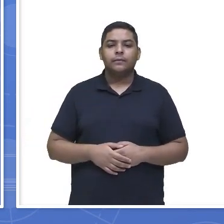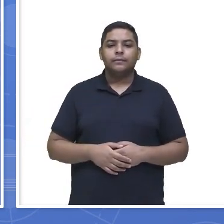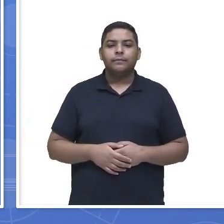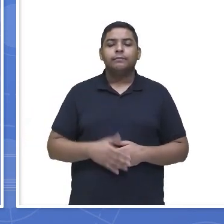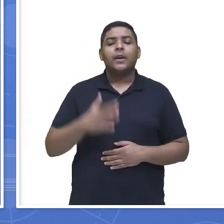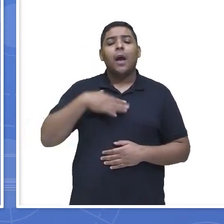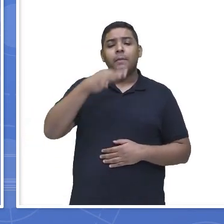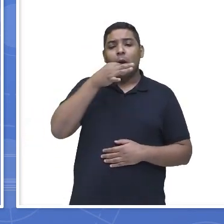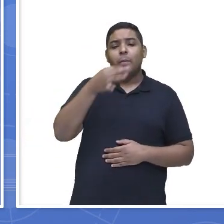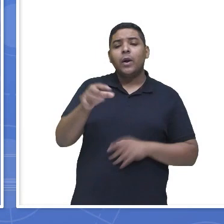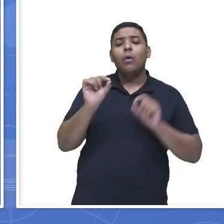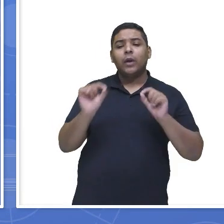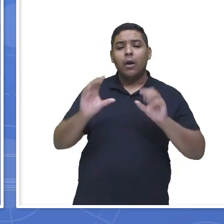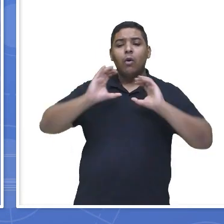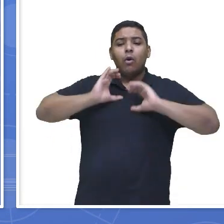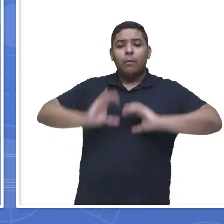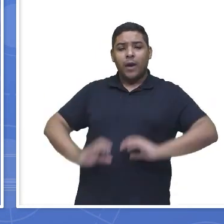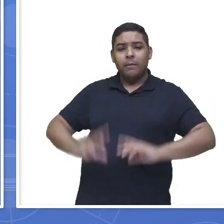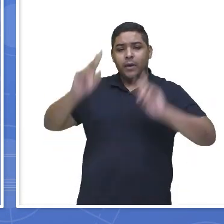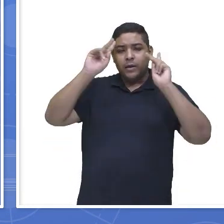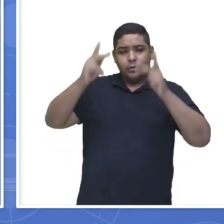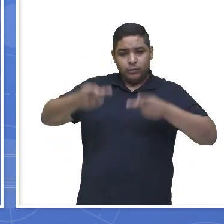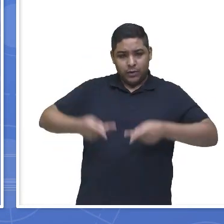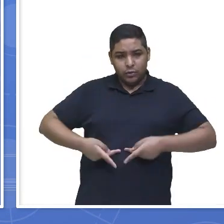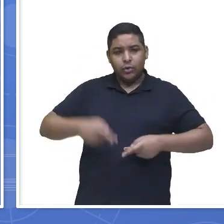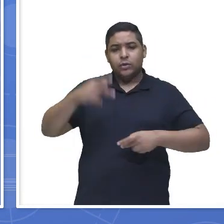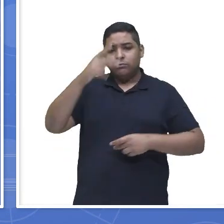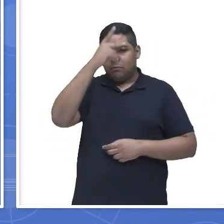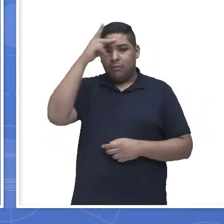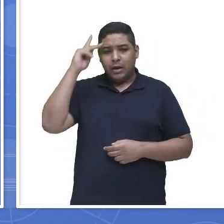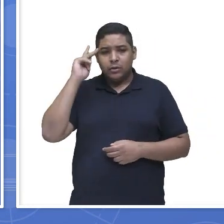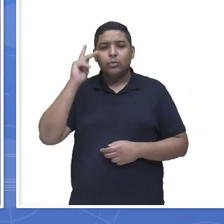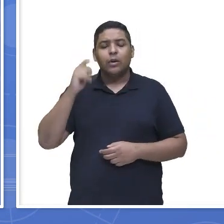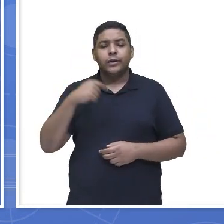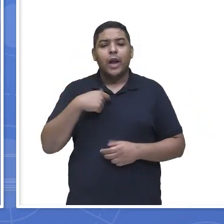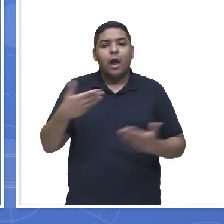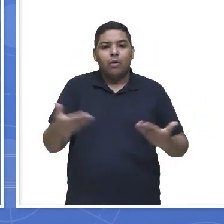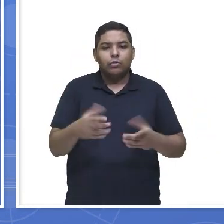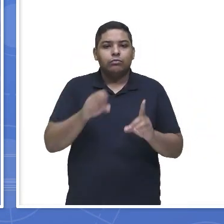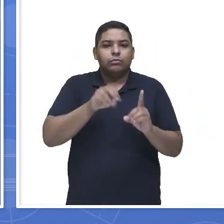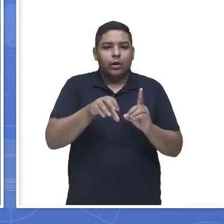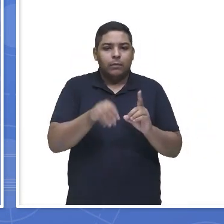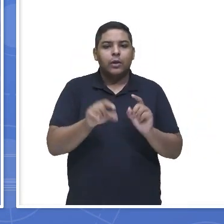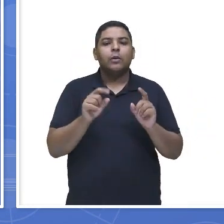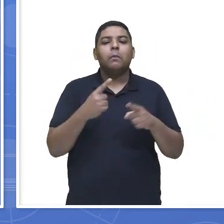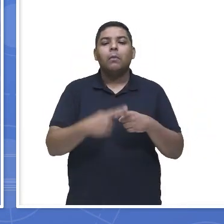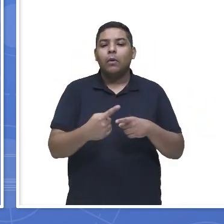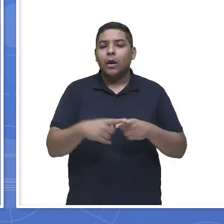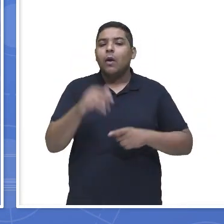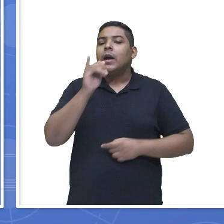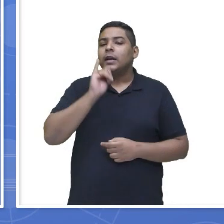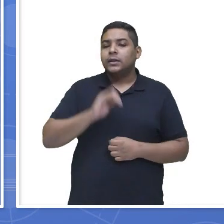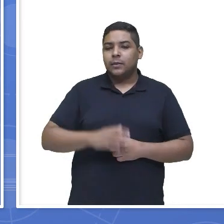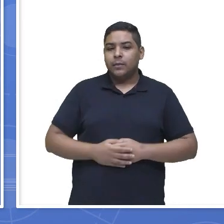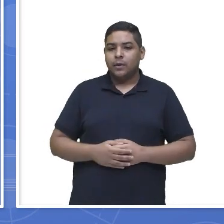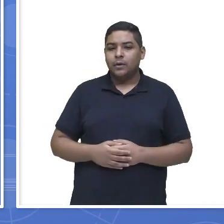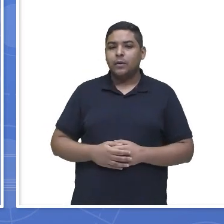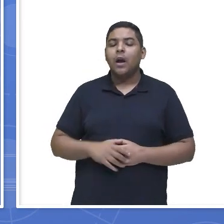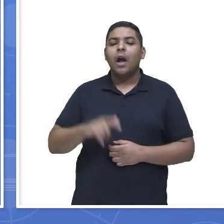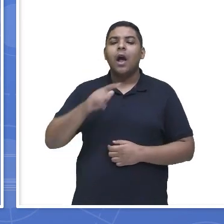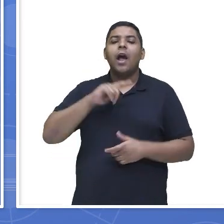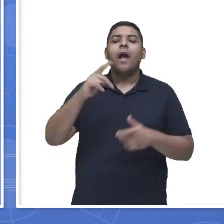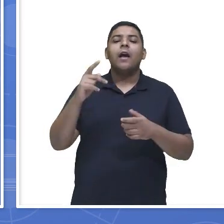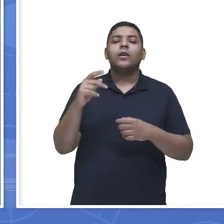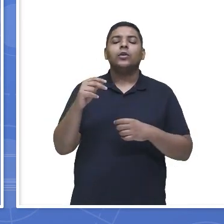seguinte: na minha opinião, o comportamento das pessoas atualmente é mais dogmático. Um exemplo disso é as fake